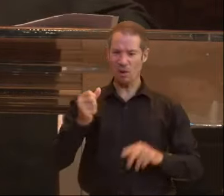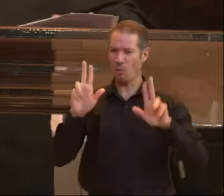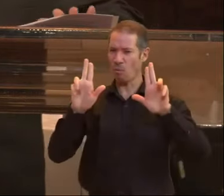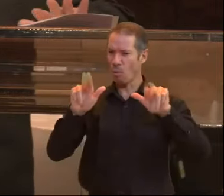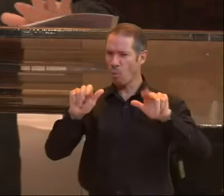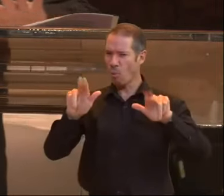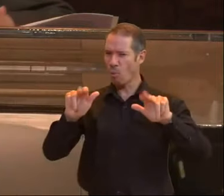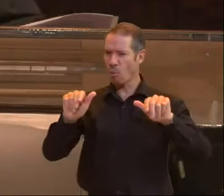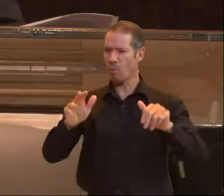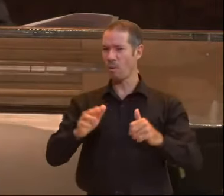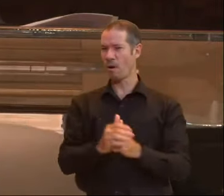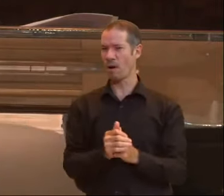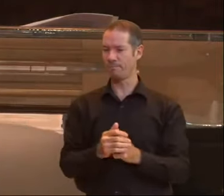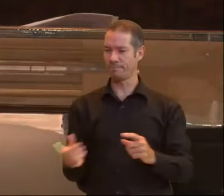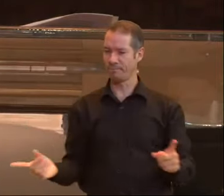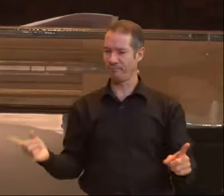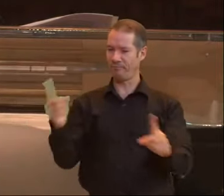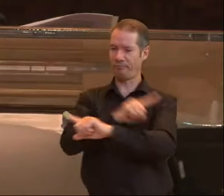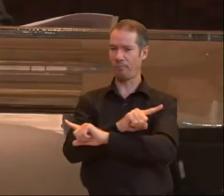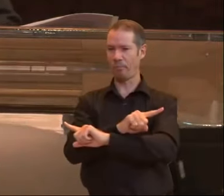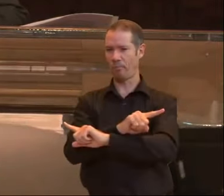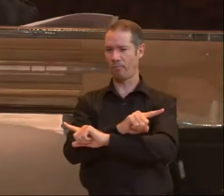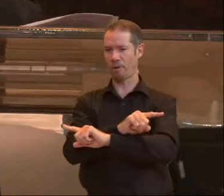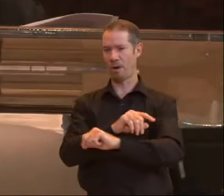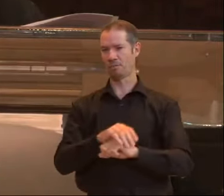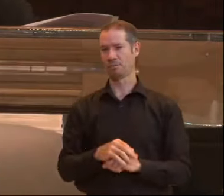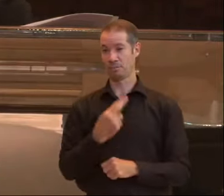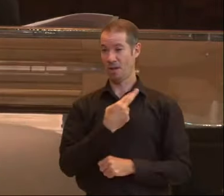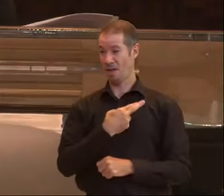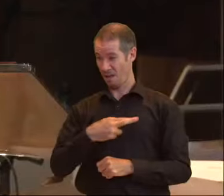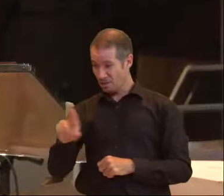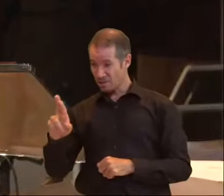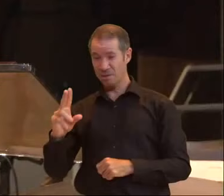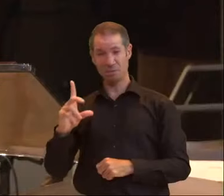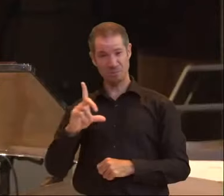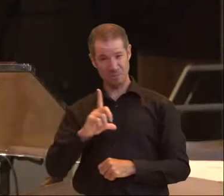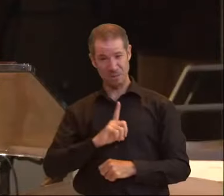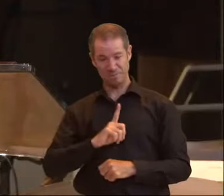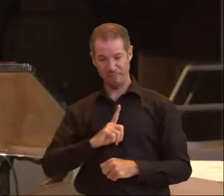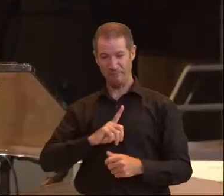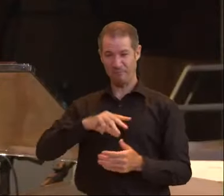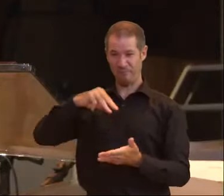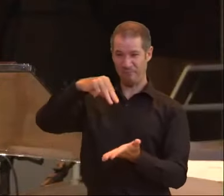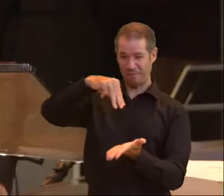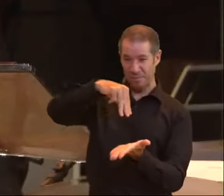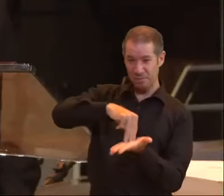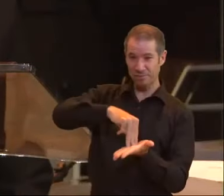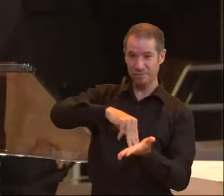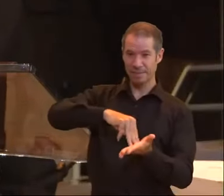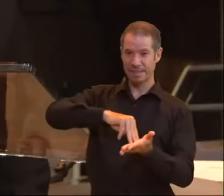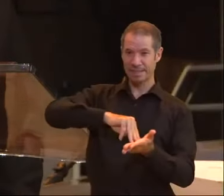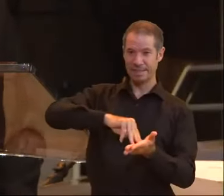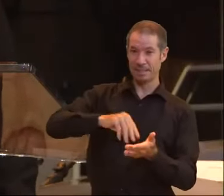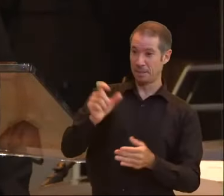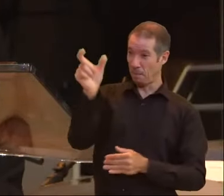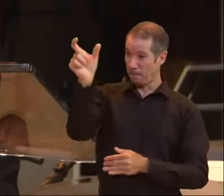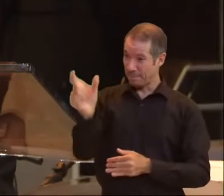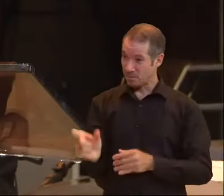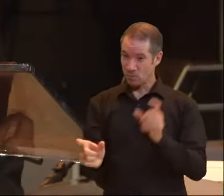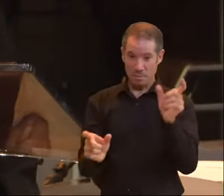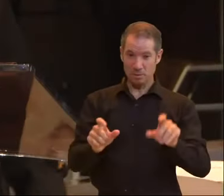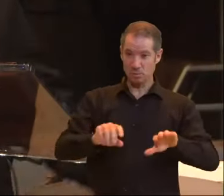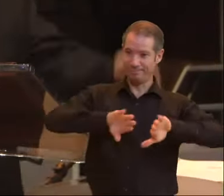salvou. Pelo contrário, a religião tem sido o motivo de mais afastar as pessoas de